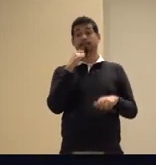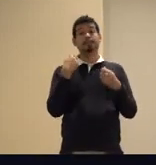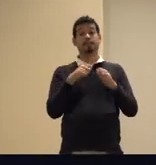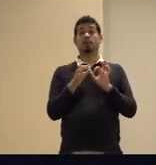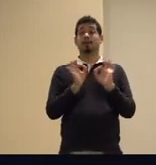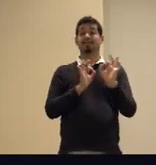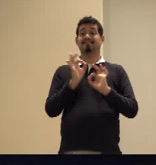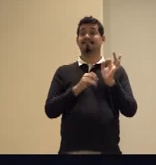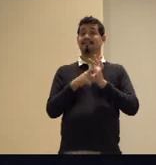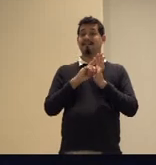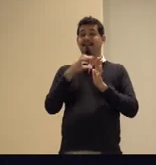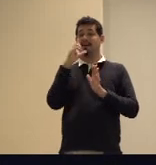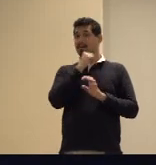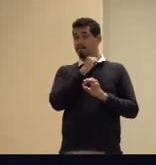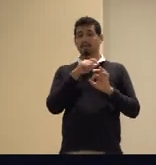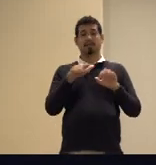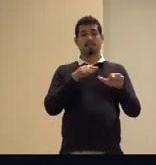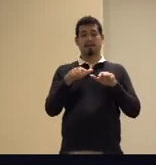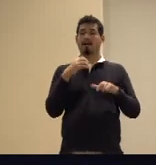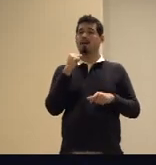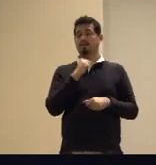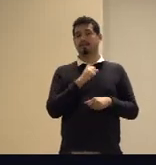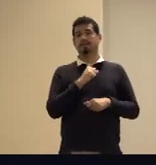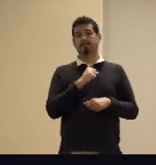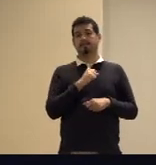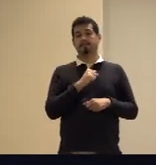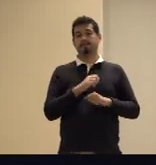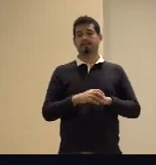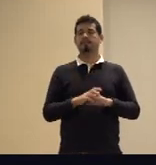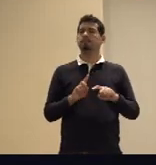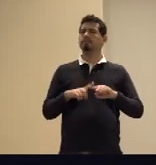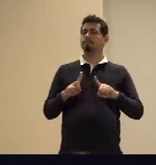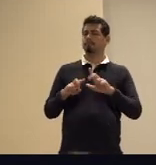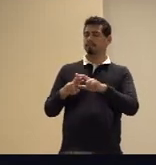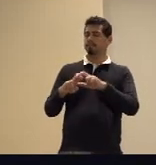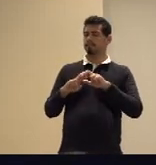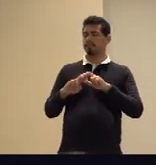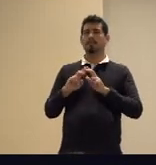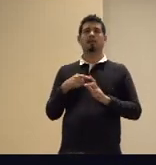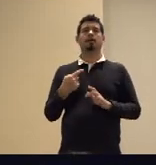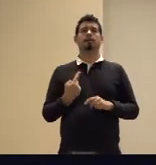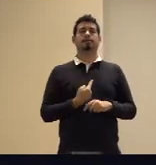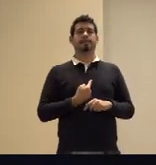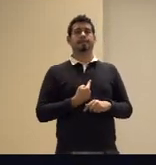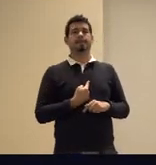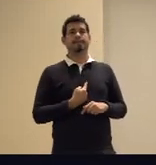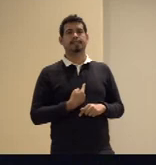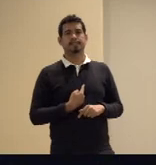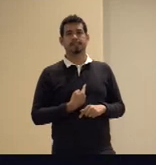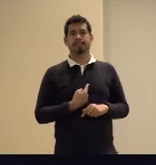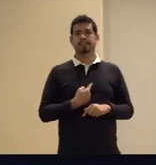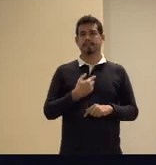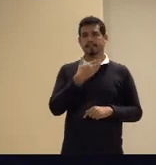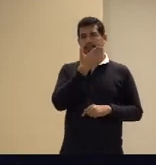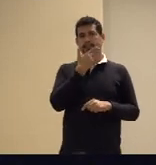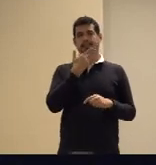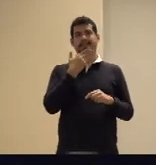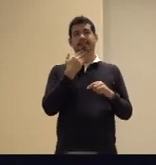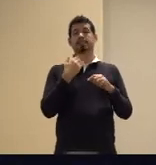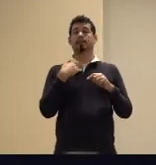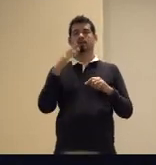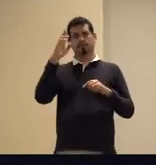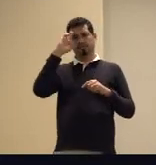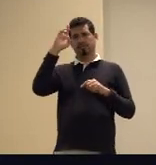organizar enquanto rede para trabalhar essa questão. Então, por isso, deixando a bola aqui para o meu